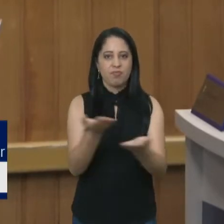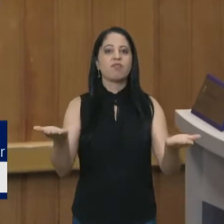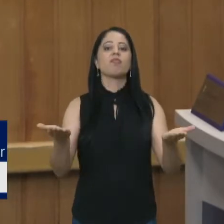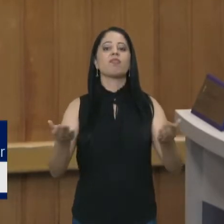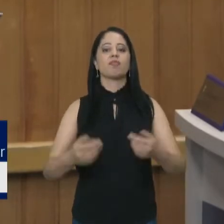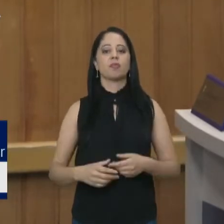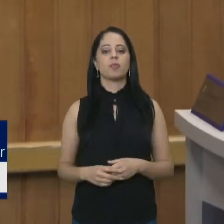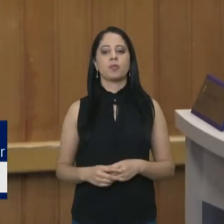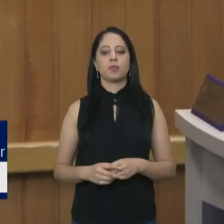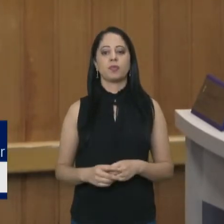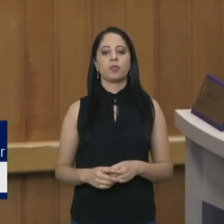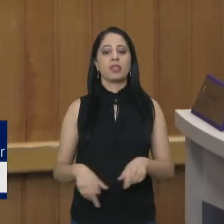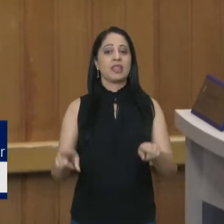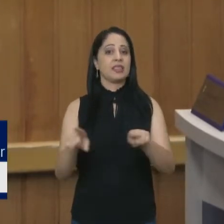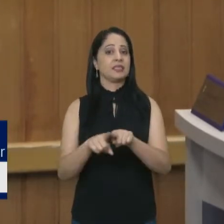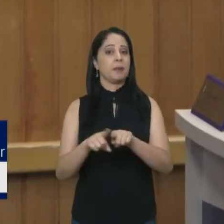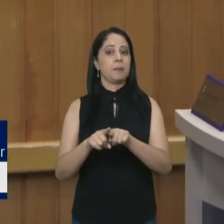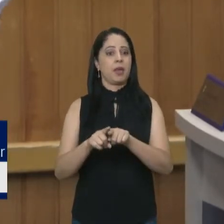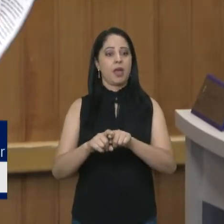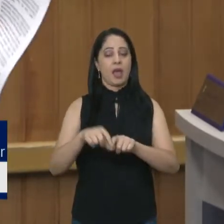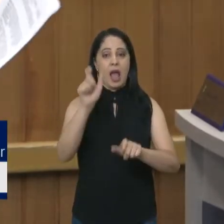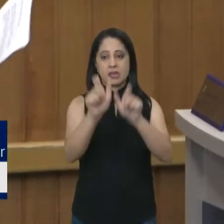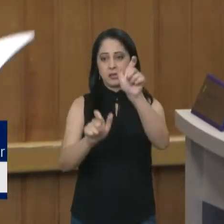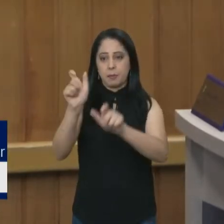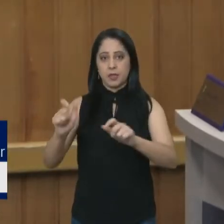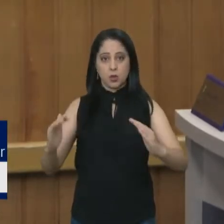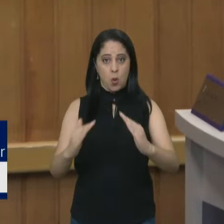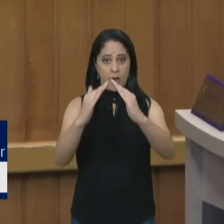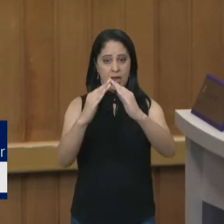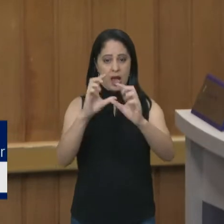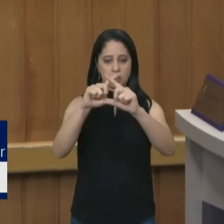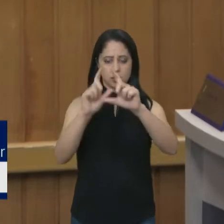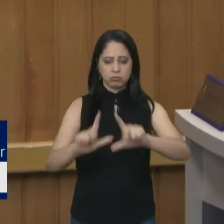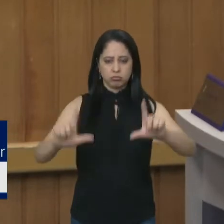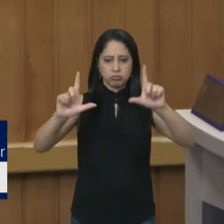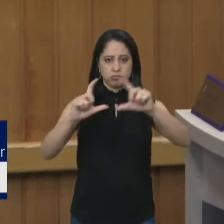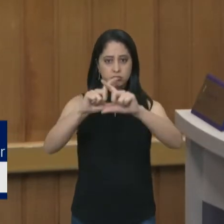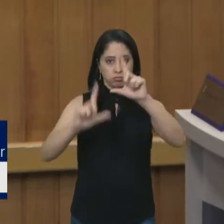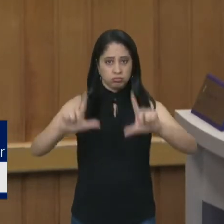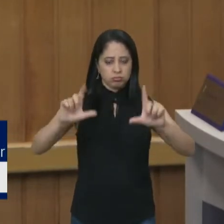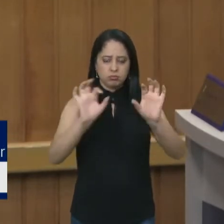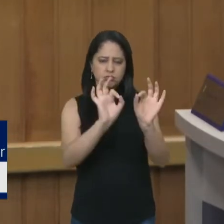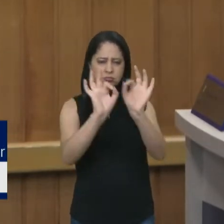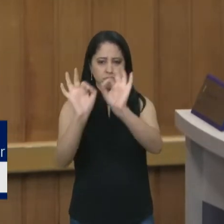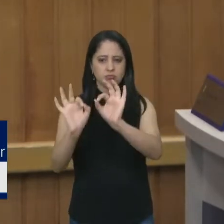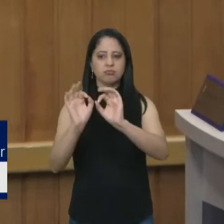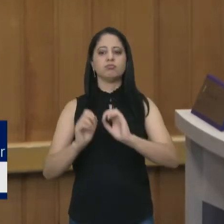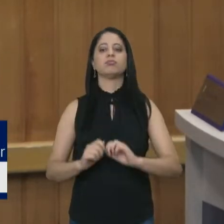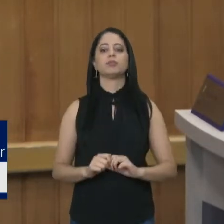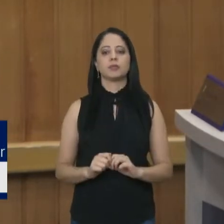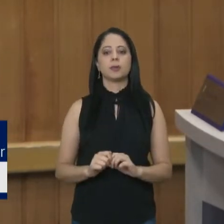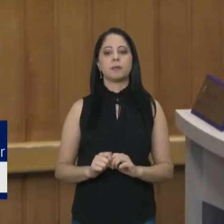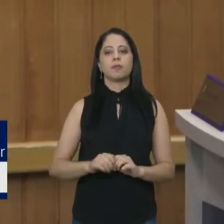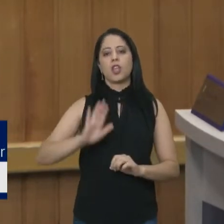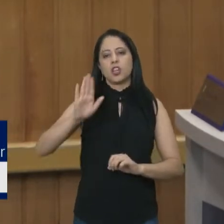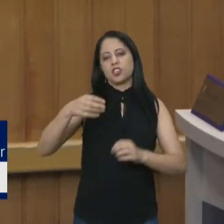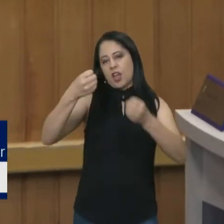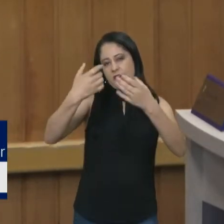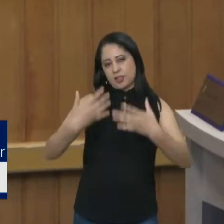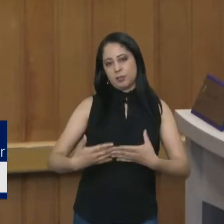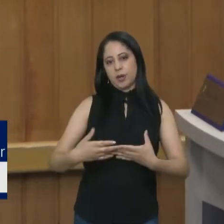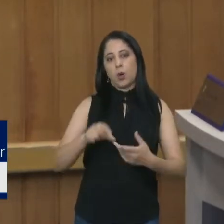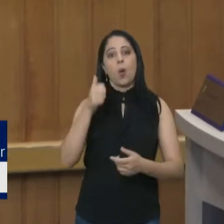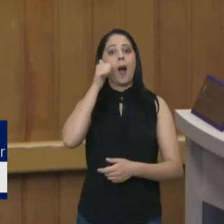Municipal e também a todos os telespectadores da TV. Aqui o Robertinho, o presidente Robertinho já falou da presença aqui da Andréia de